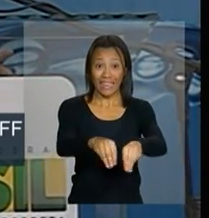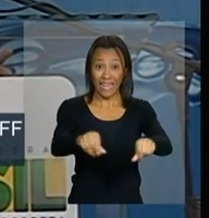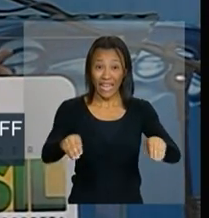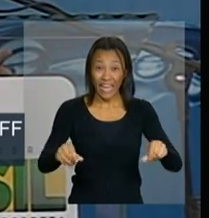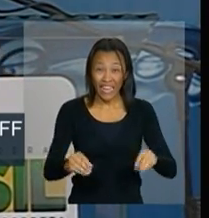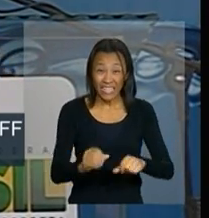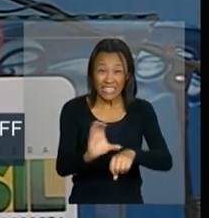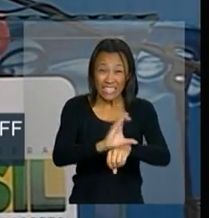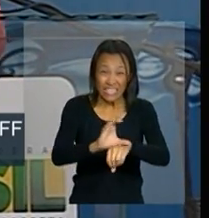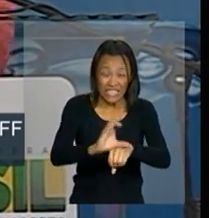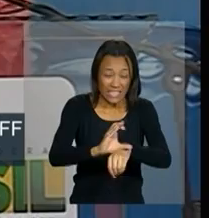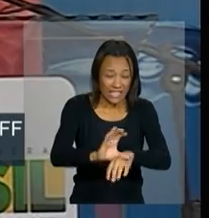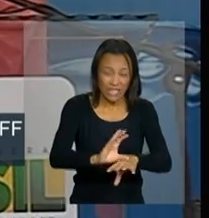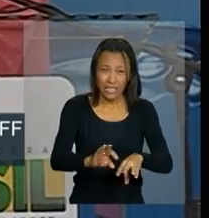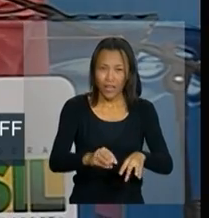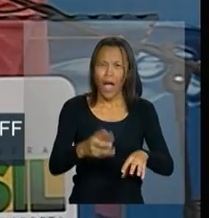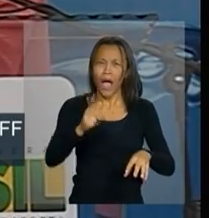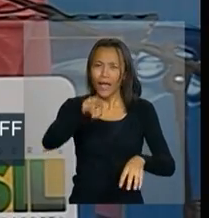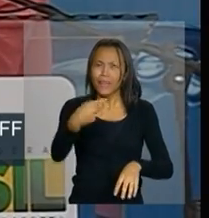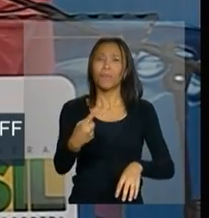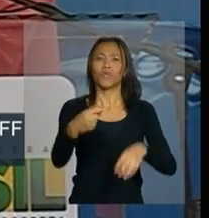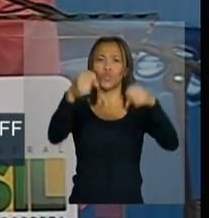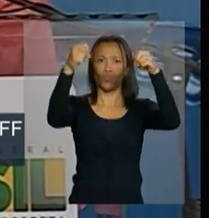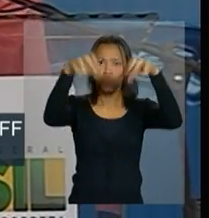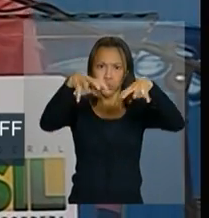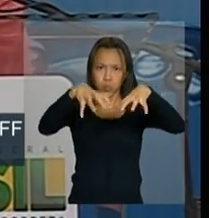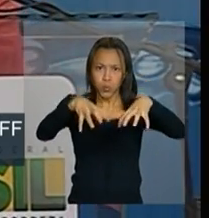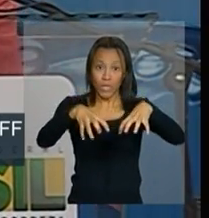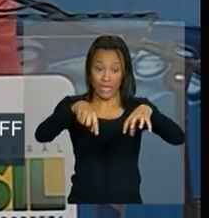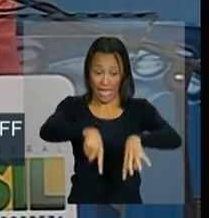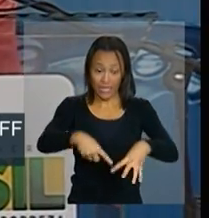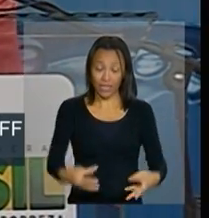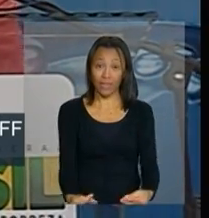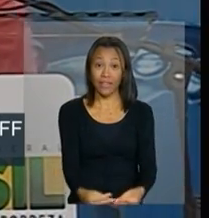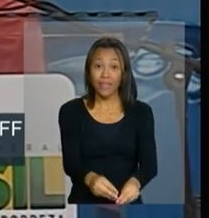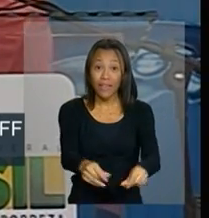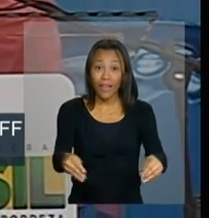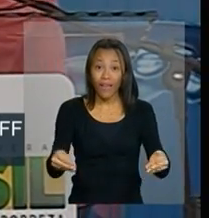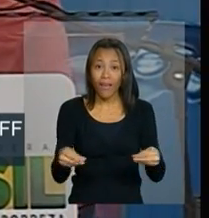cinzenta. Aí chove e essa terra,